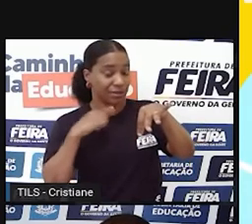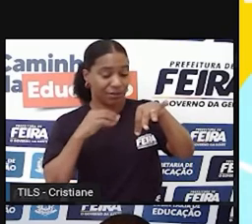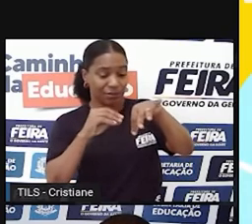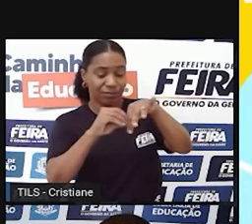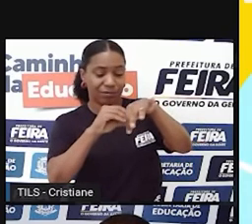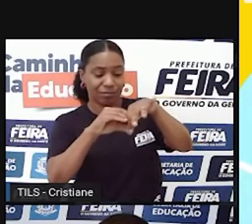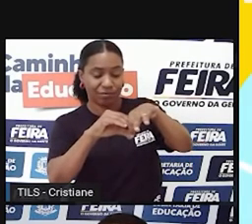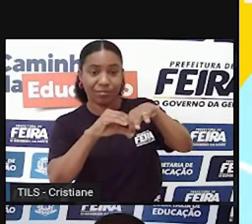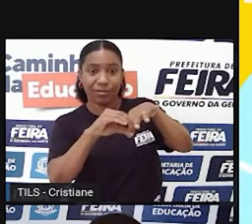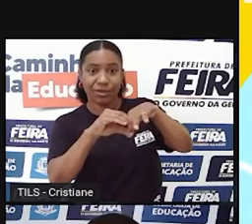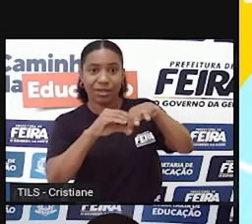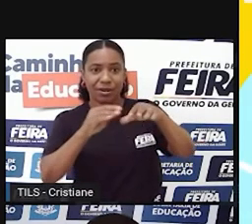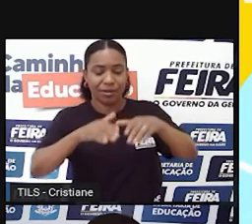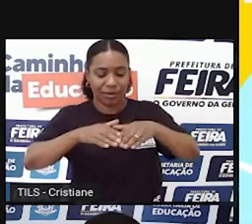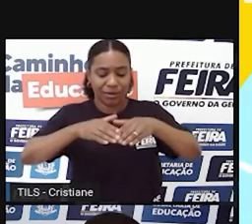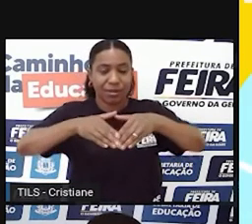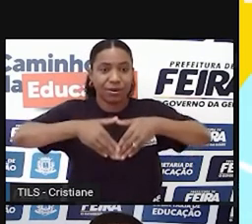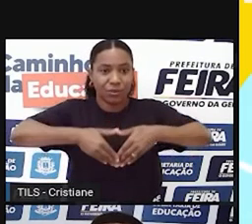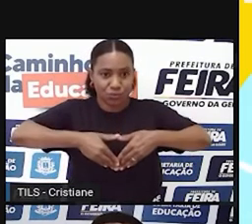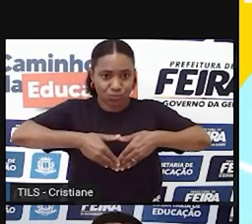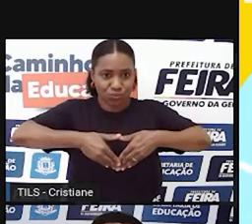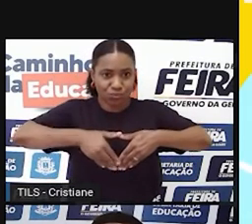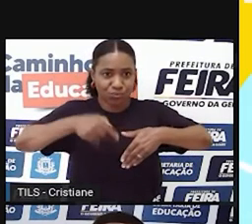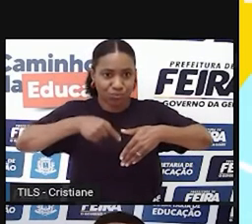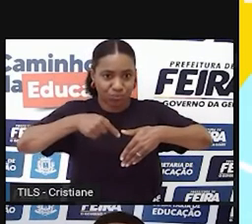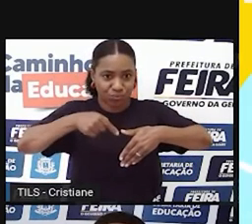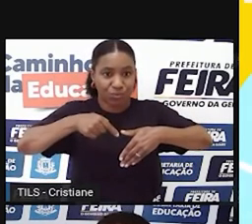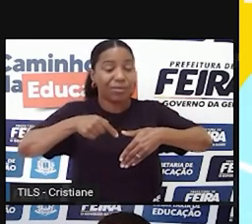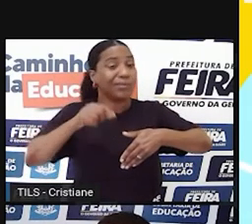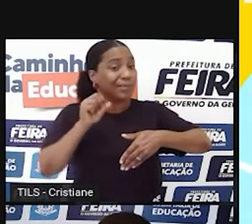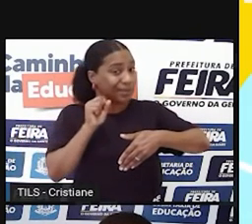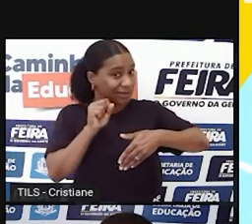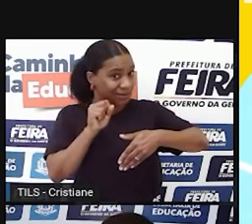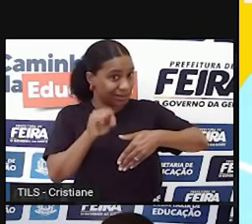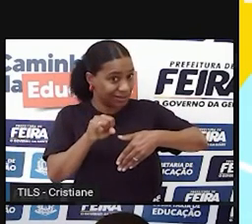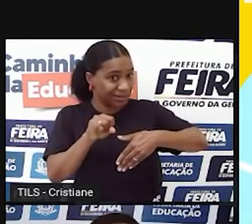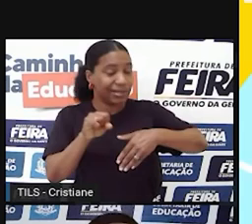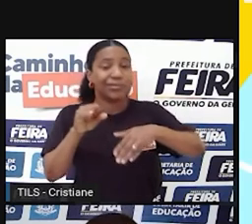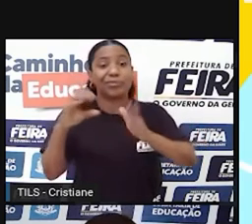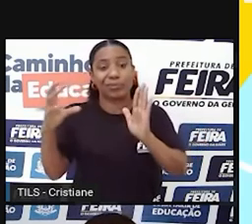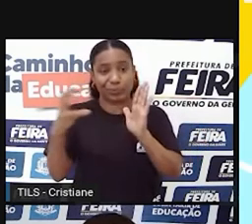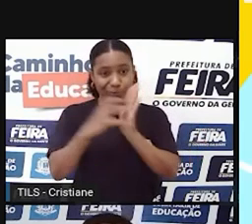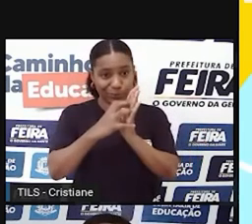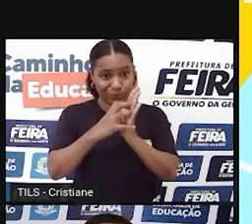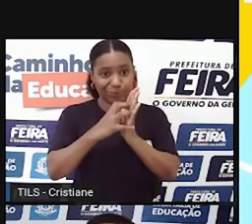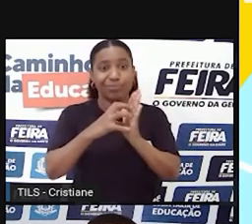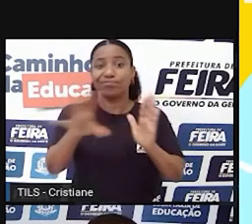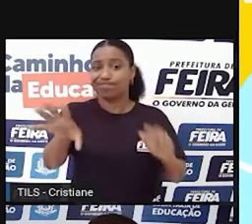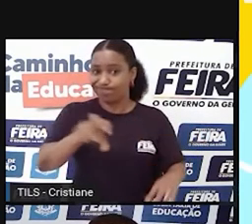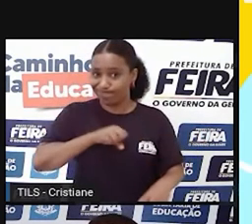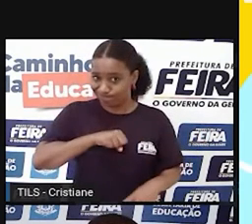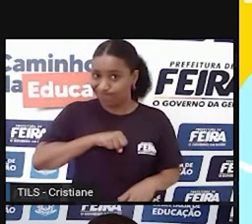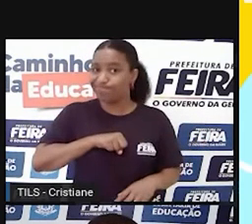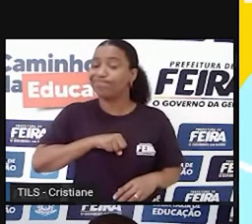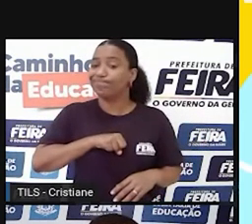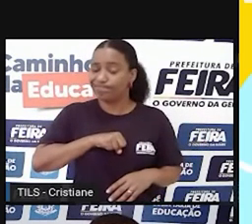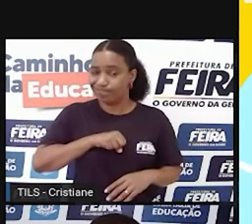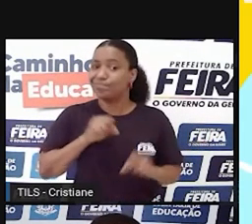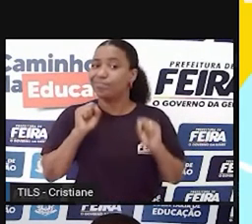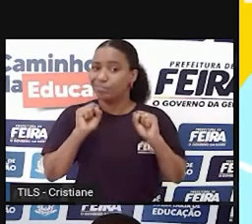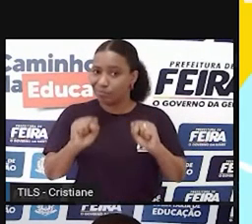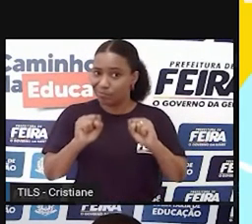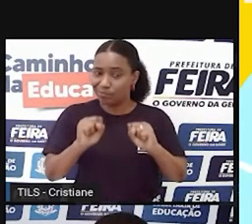no interior do útero. Mas se uma das pessoas tiver, por exemplo, AIDS, ela pode contaminar o parceiro sexual,